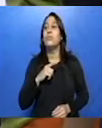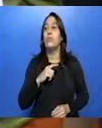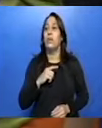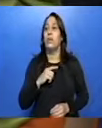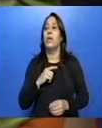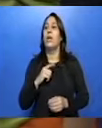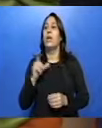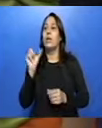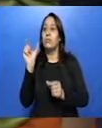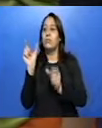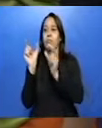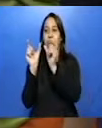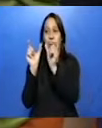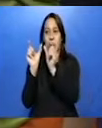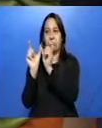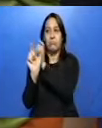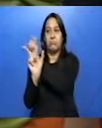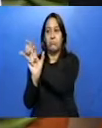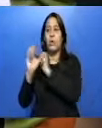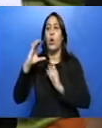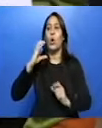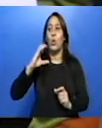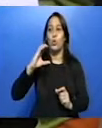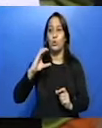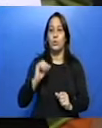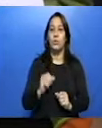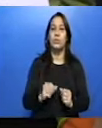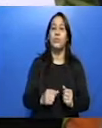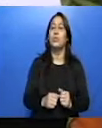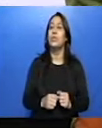houver, houver é com H,